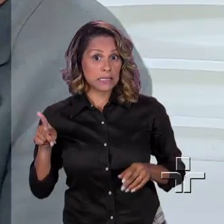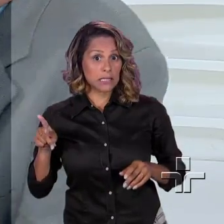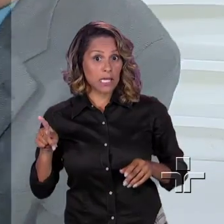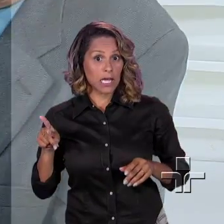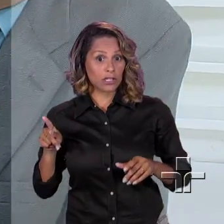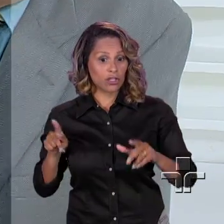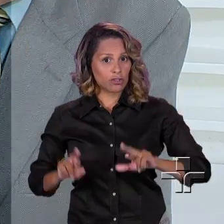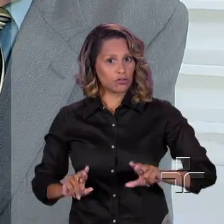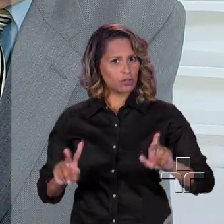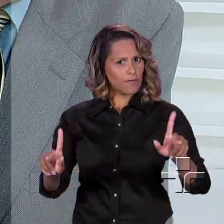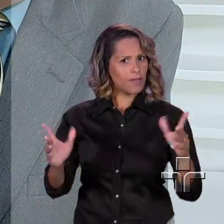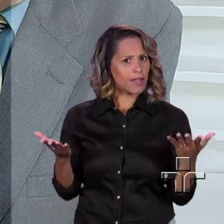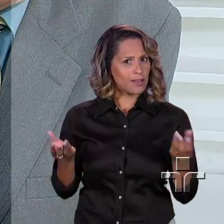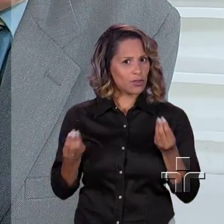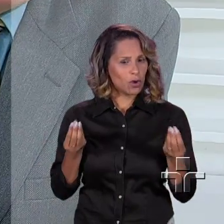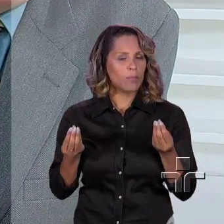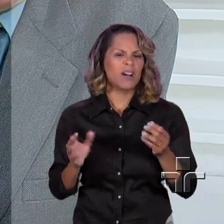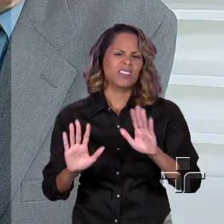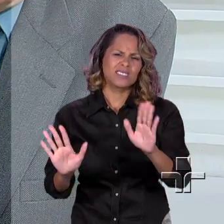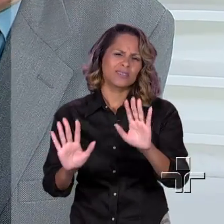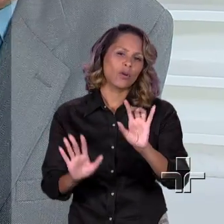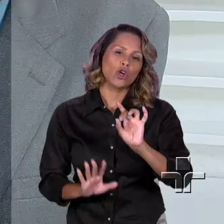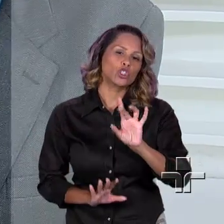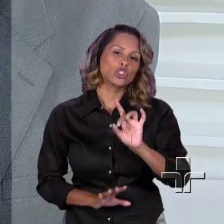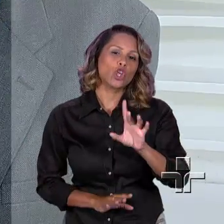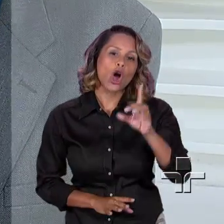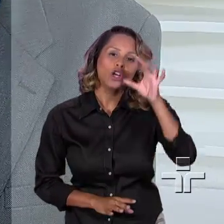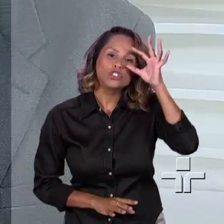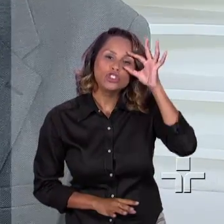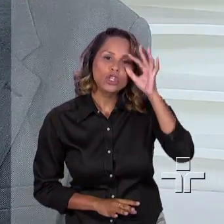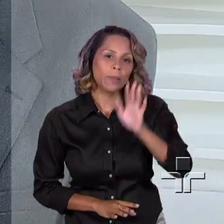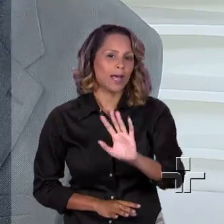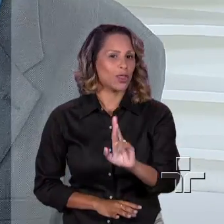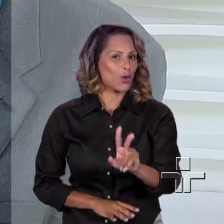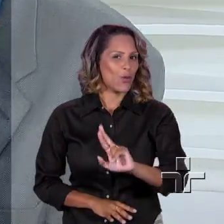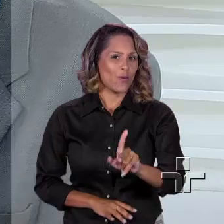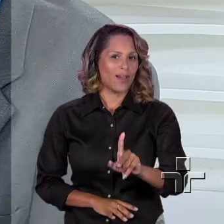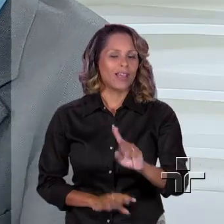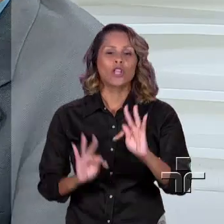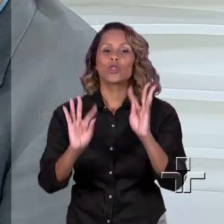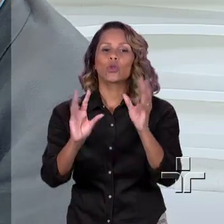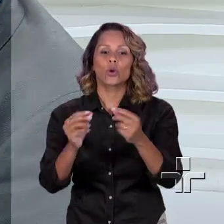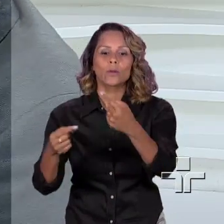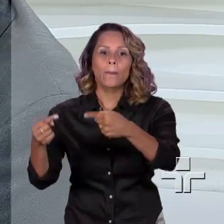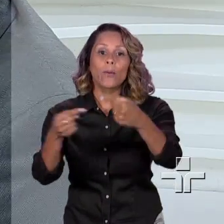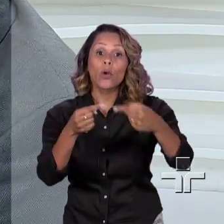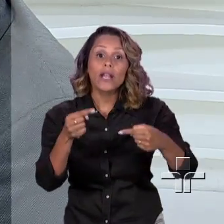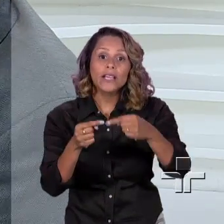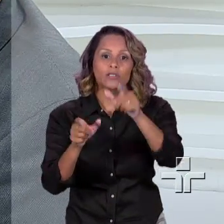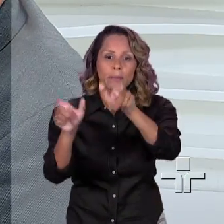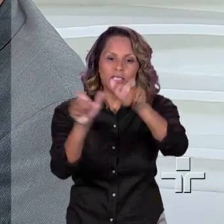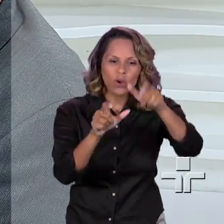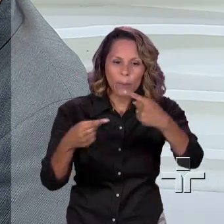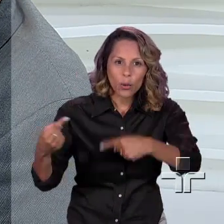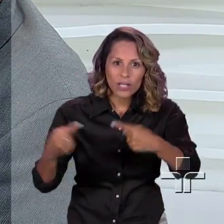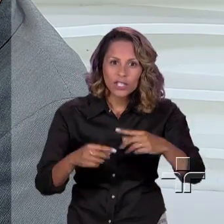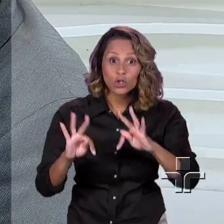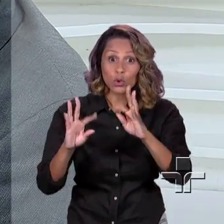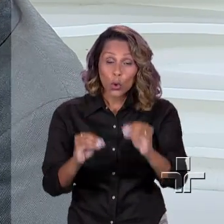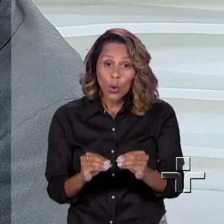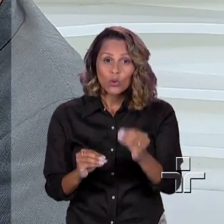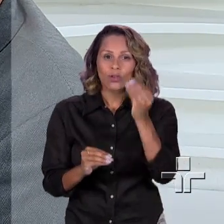que não somente Dilma, mas todos os políticos não conseguiram resolver a questão da justiça merecido com